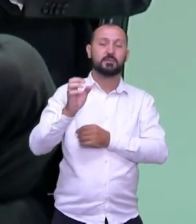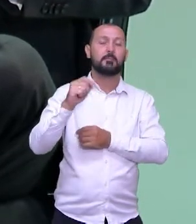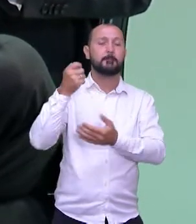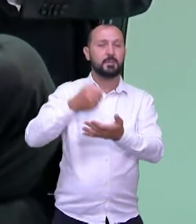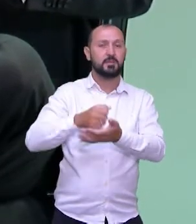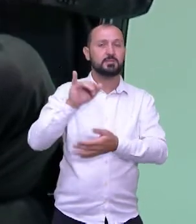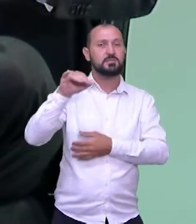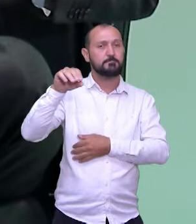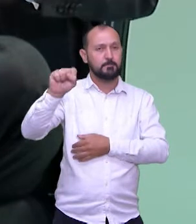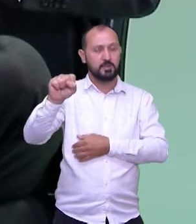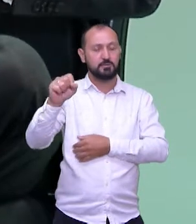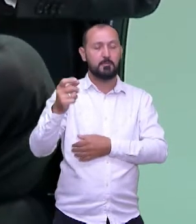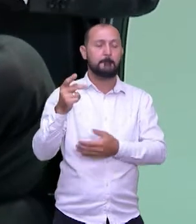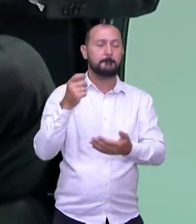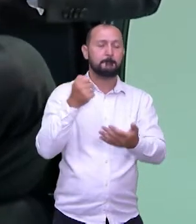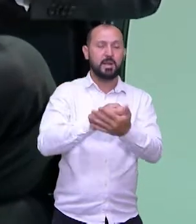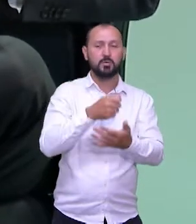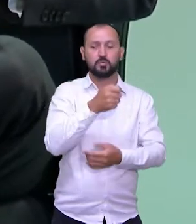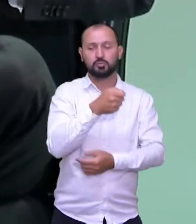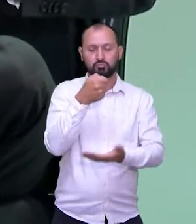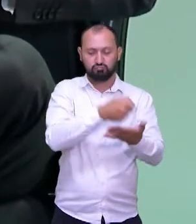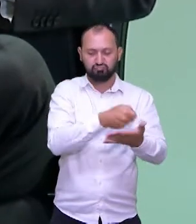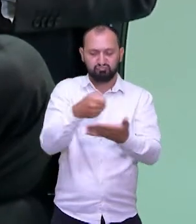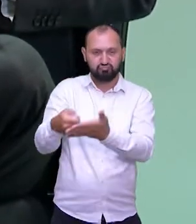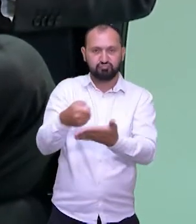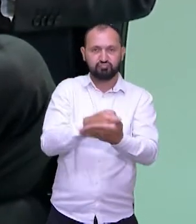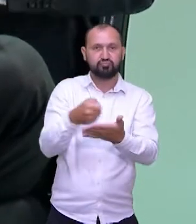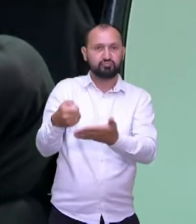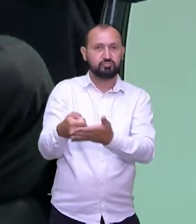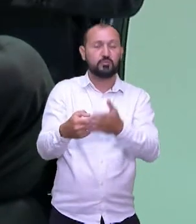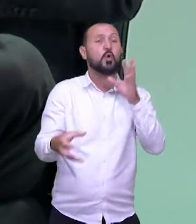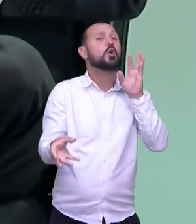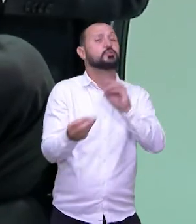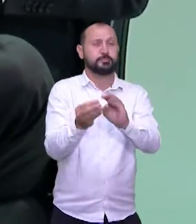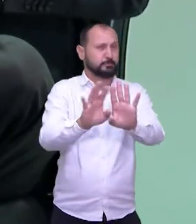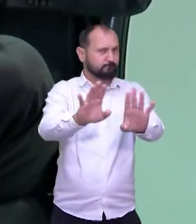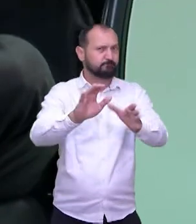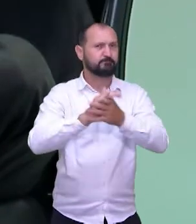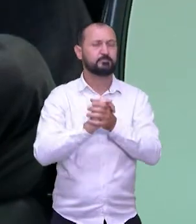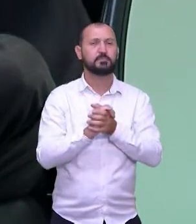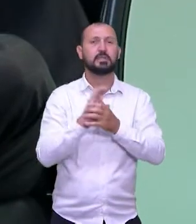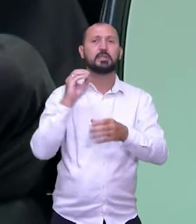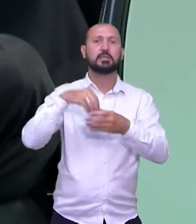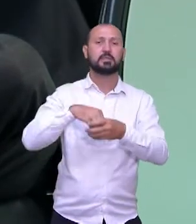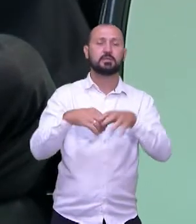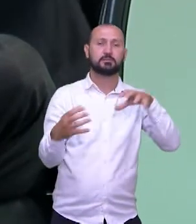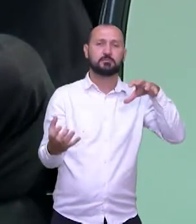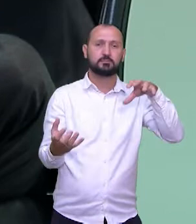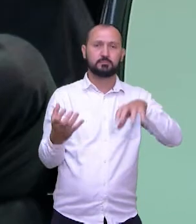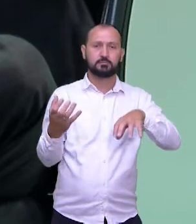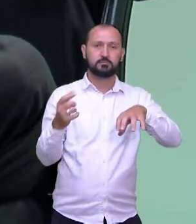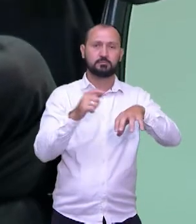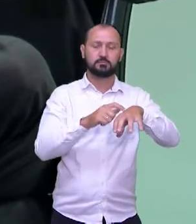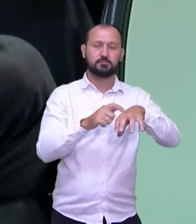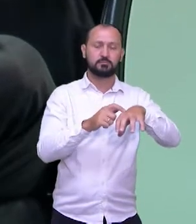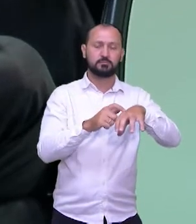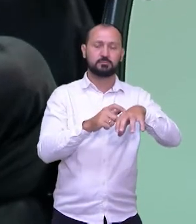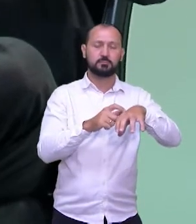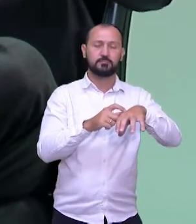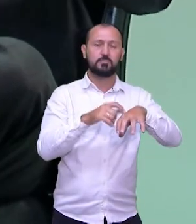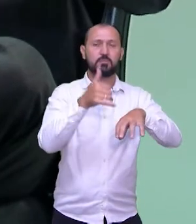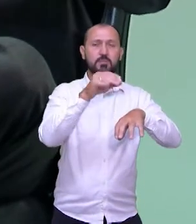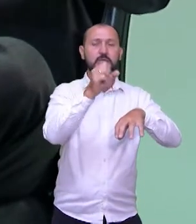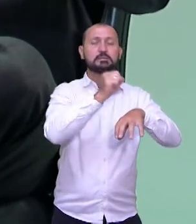que tem que pagar do ICMS. Vai pagando dos dois lados. Então é a fase de transição. Resumo da ópera. Na Câmara